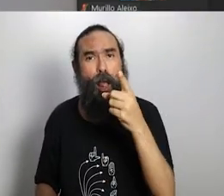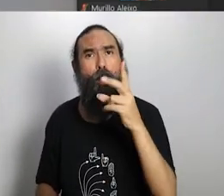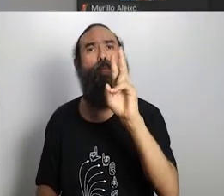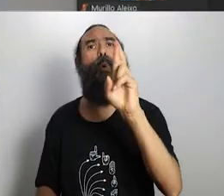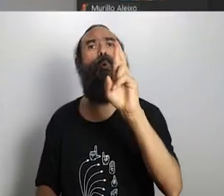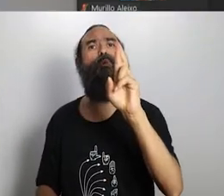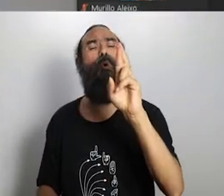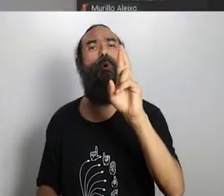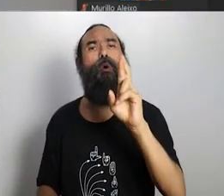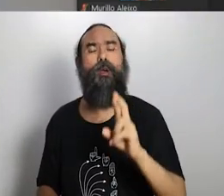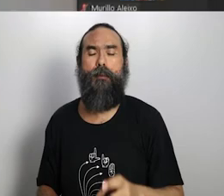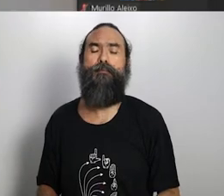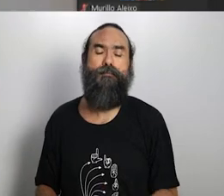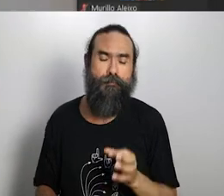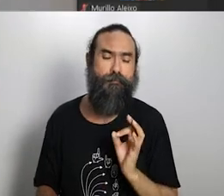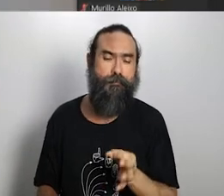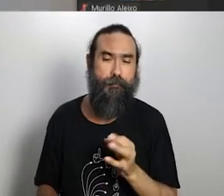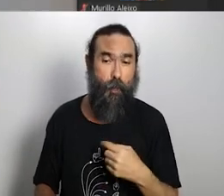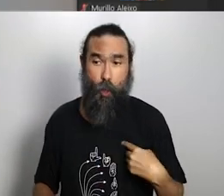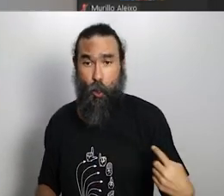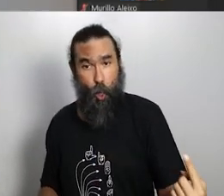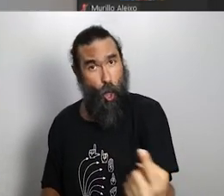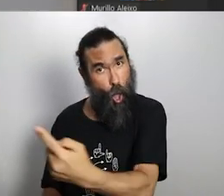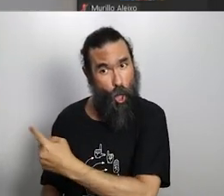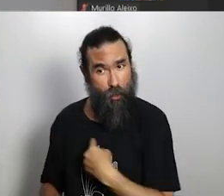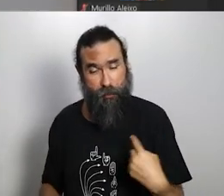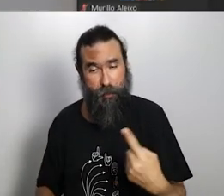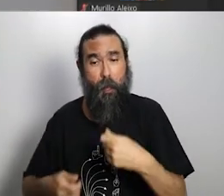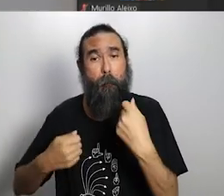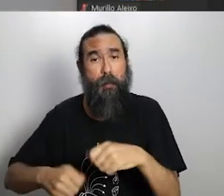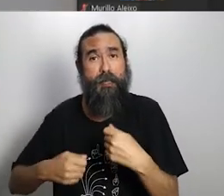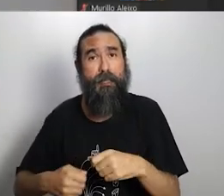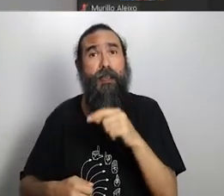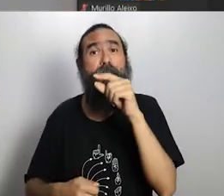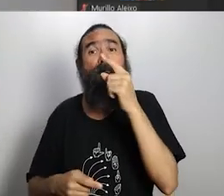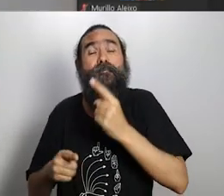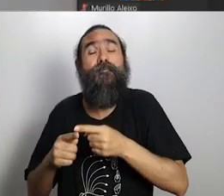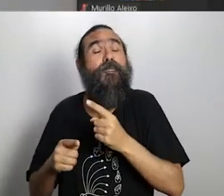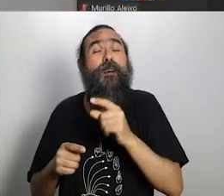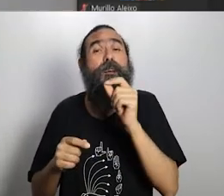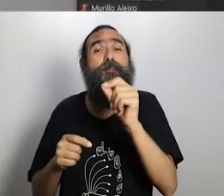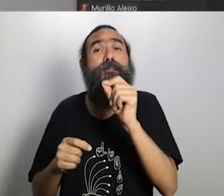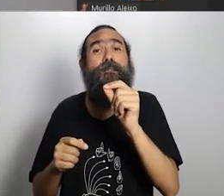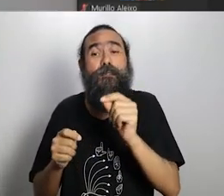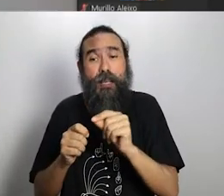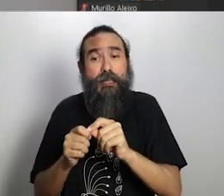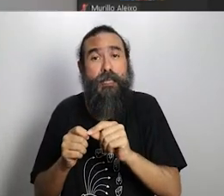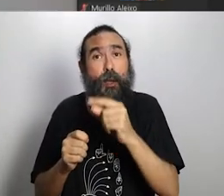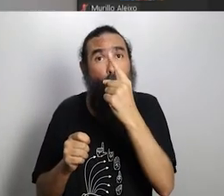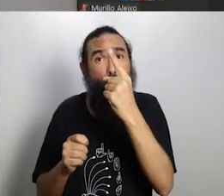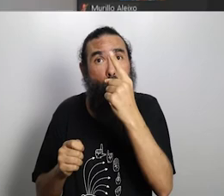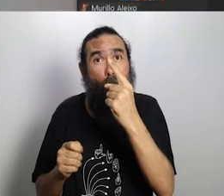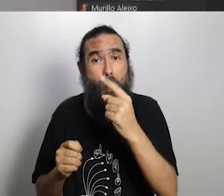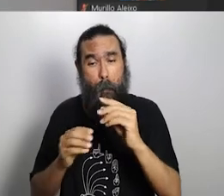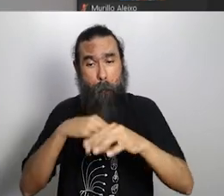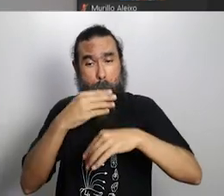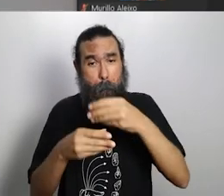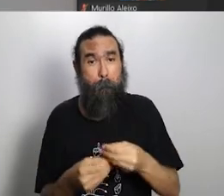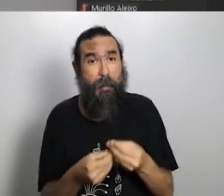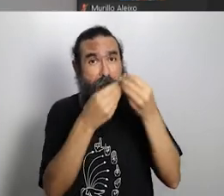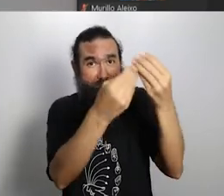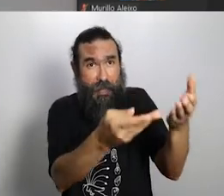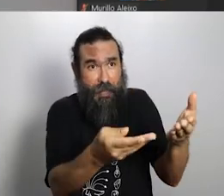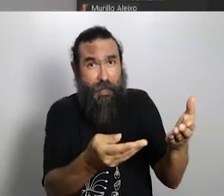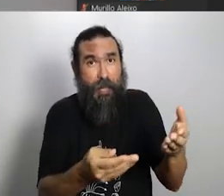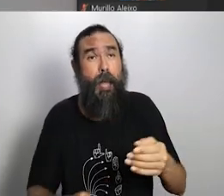gente diz assim, eita, acordou mais um, viva Deus, acordou. Aí a gente vai dar um prêmio. Eu não estou tentando ser irônico